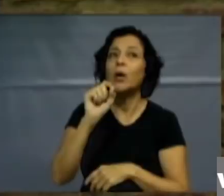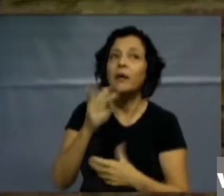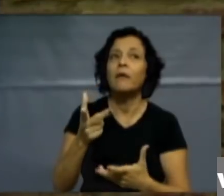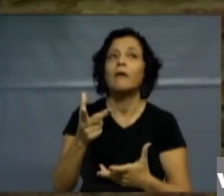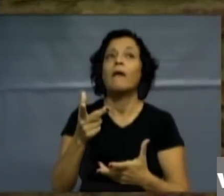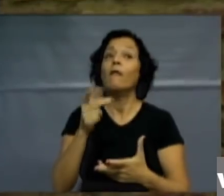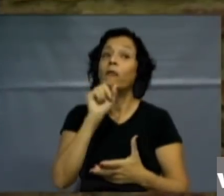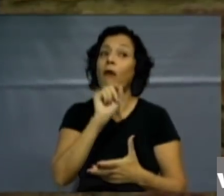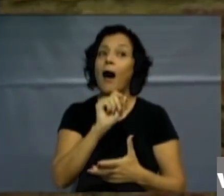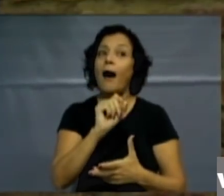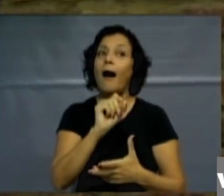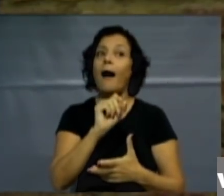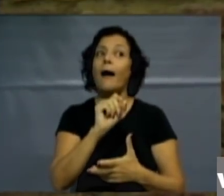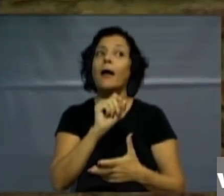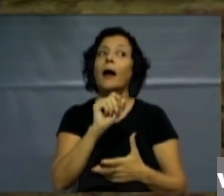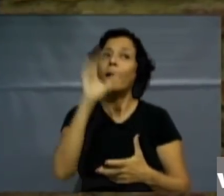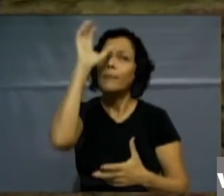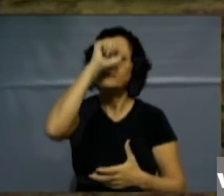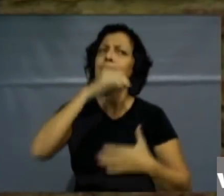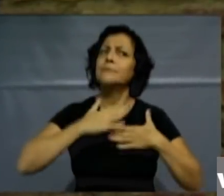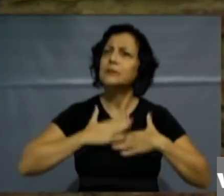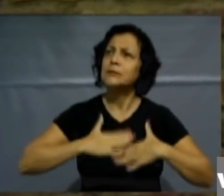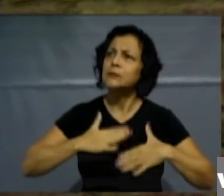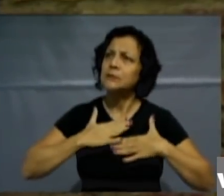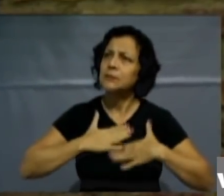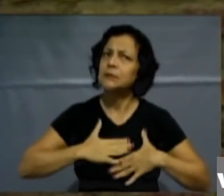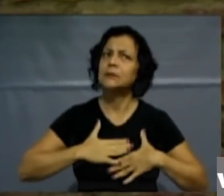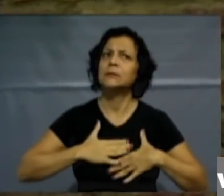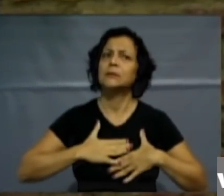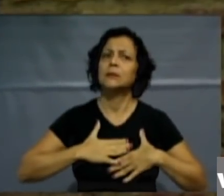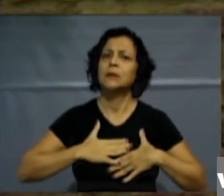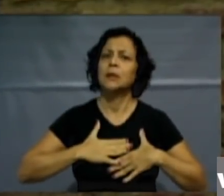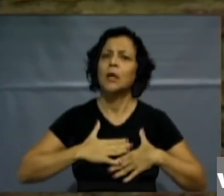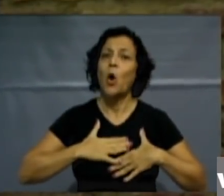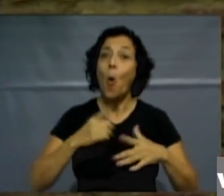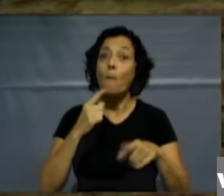do centurião com facão, com a espada.